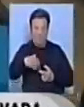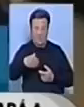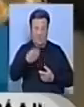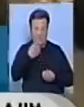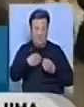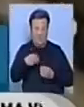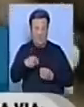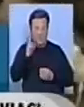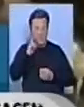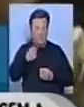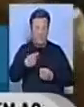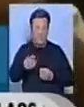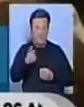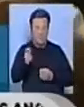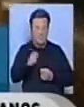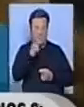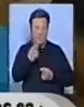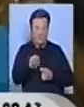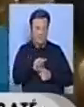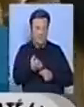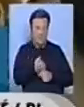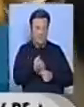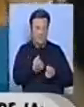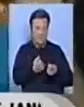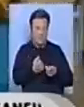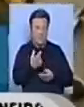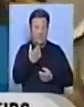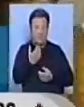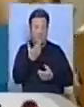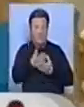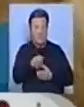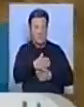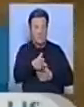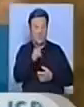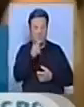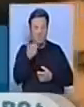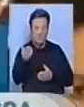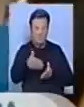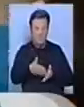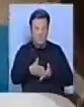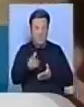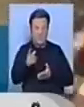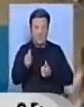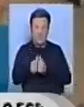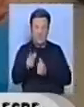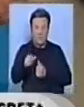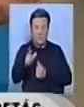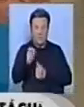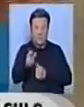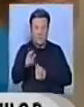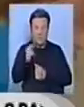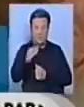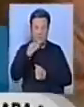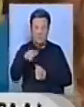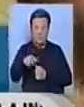longo dos outros meses um conjunto de atividades que fazem com que as crianças venham, também acompanhadas dos lares, terceira idade de Ponte